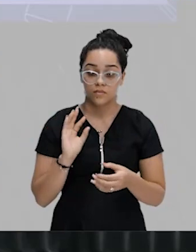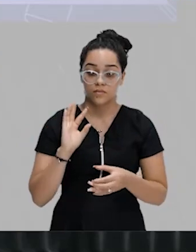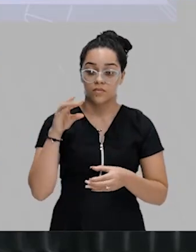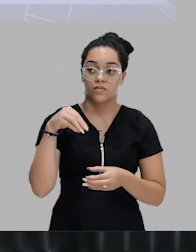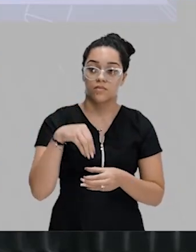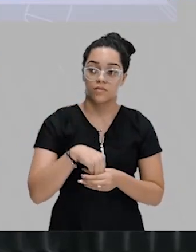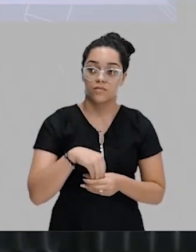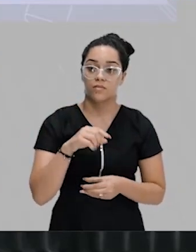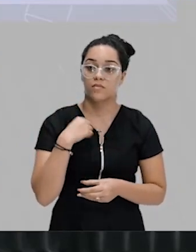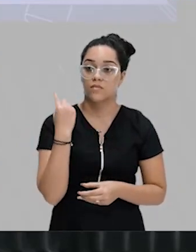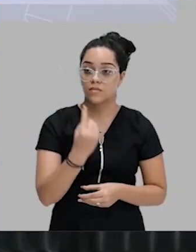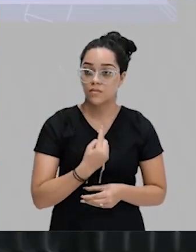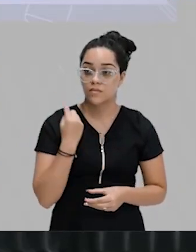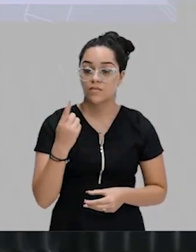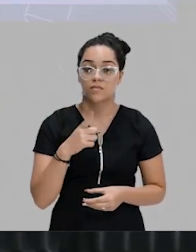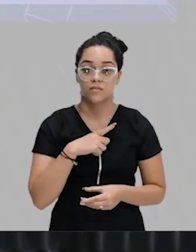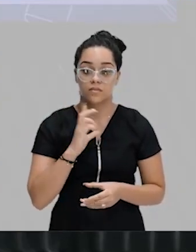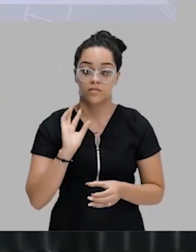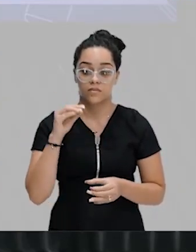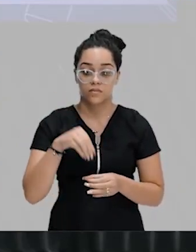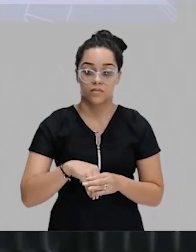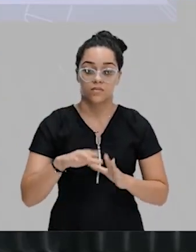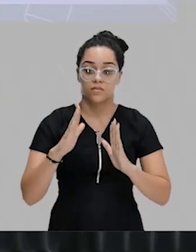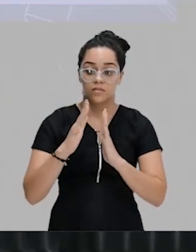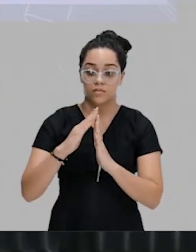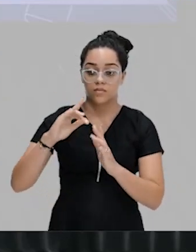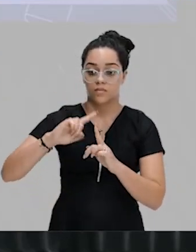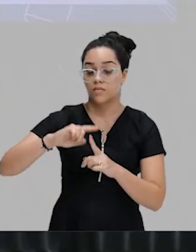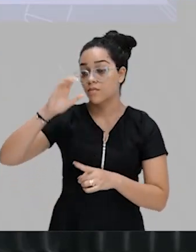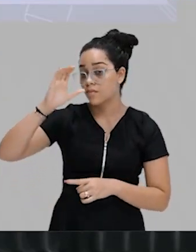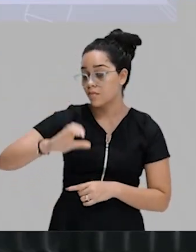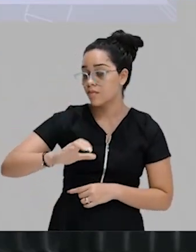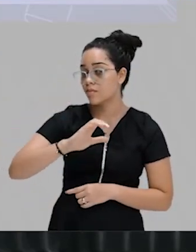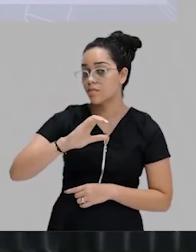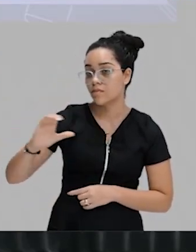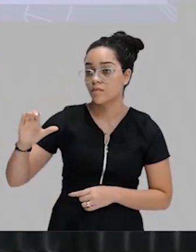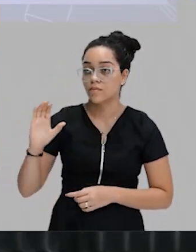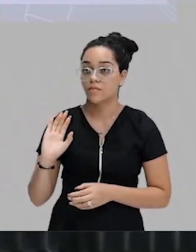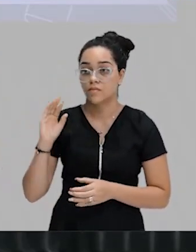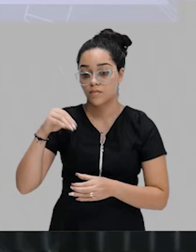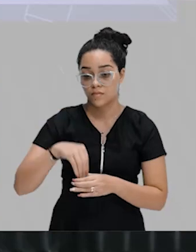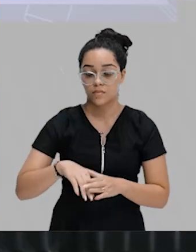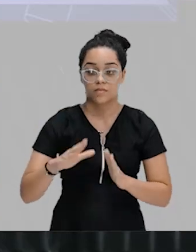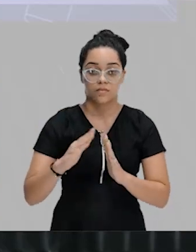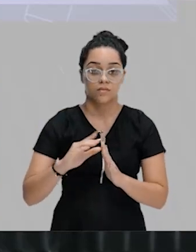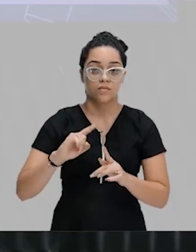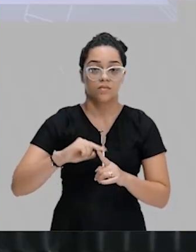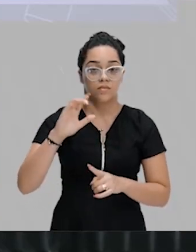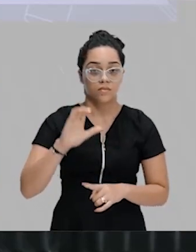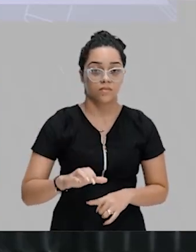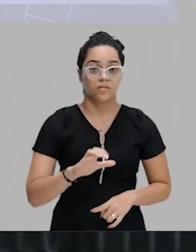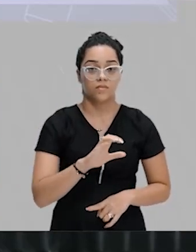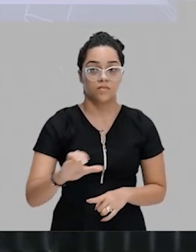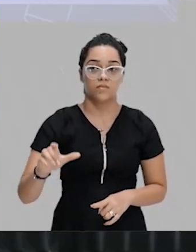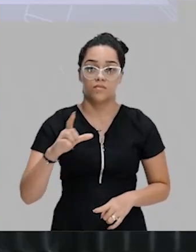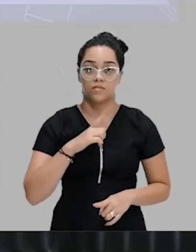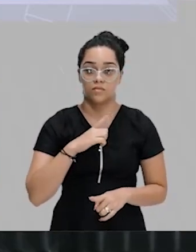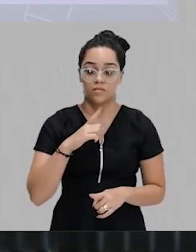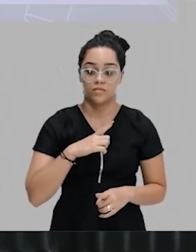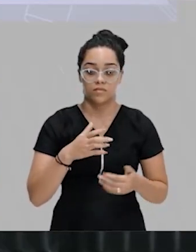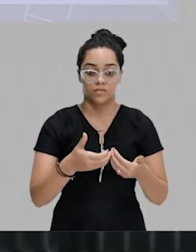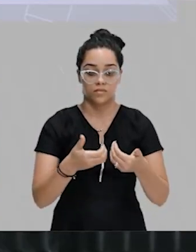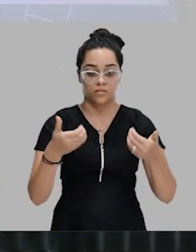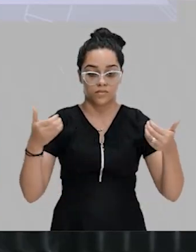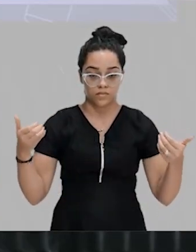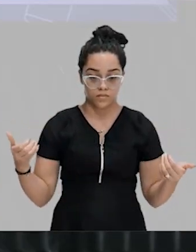interna que nós teremos dentro da Igreja Católica. Dentro da Igreja Católica teremos uma ruptura,